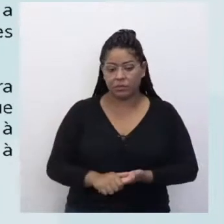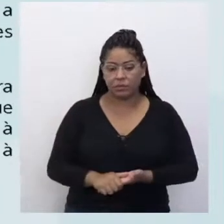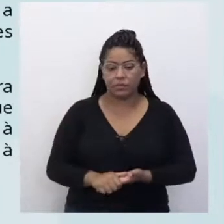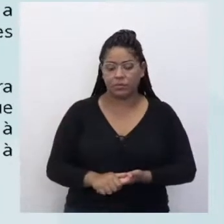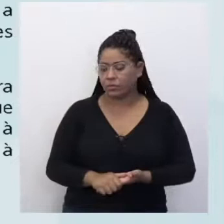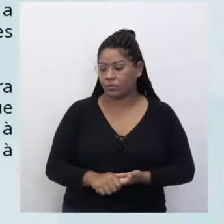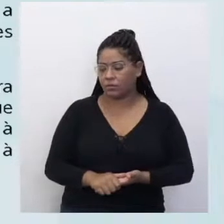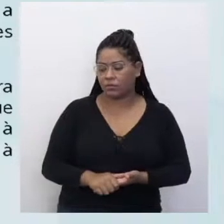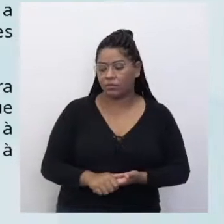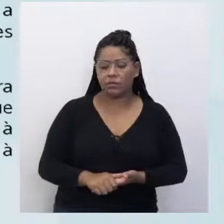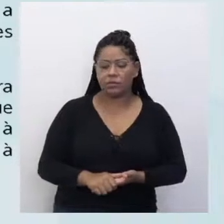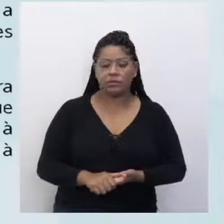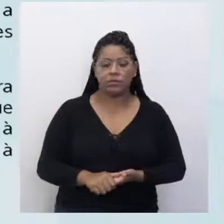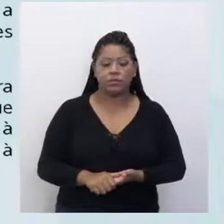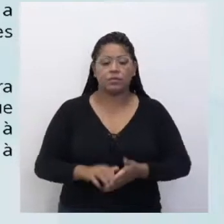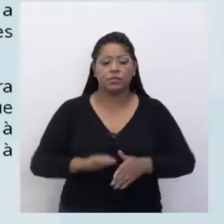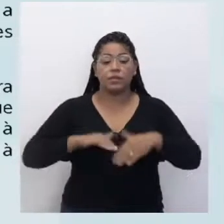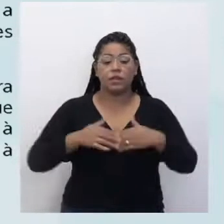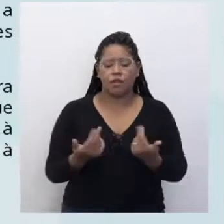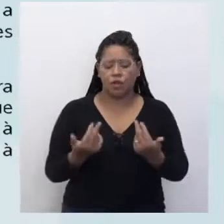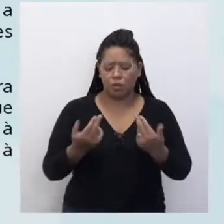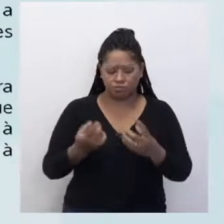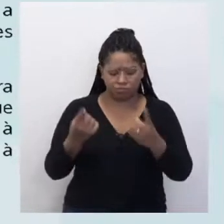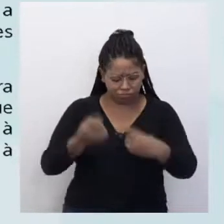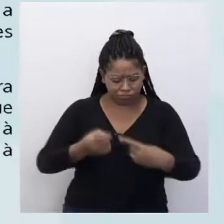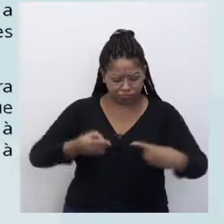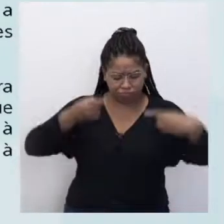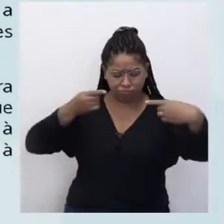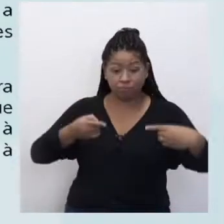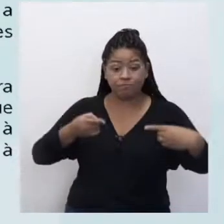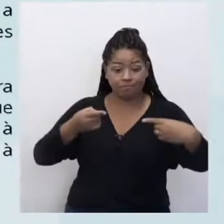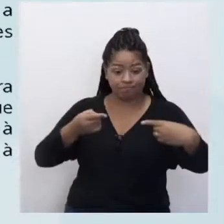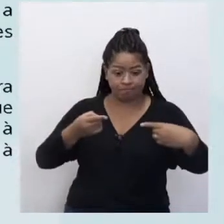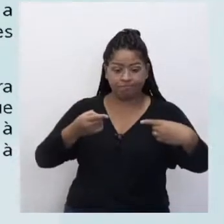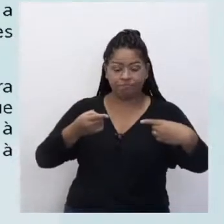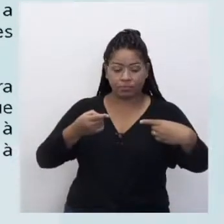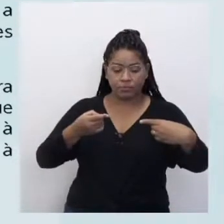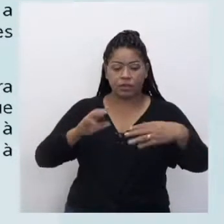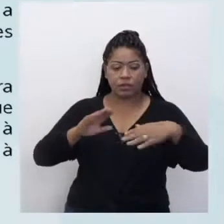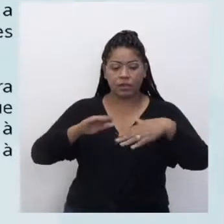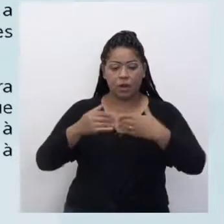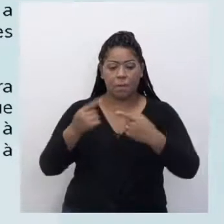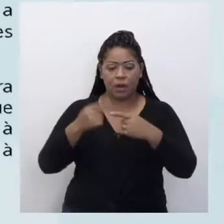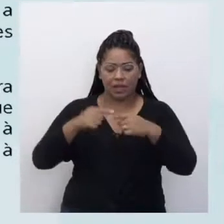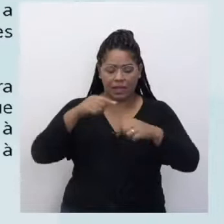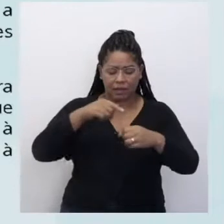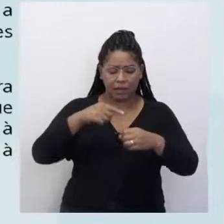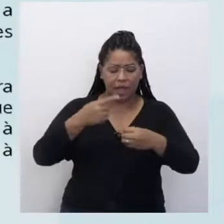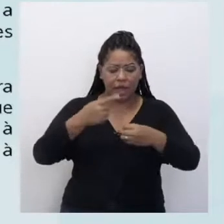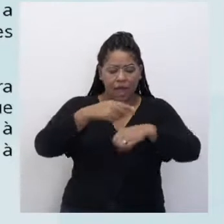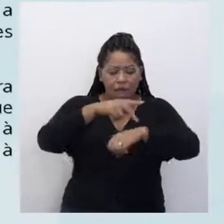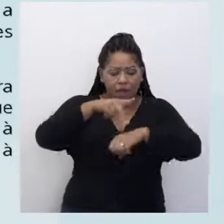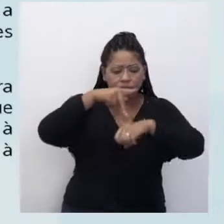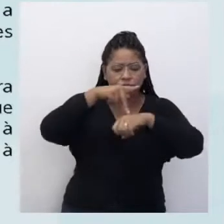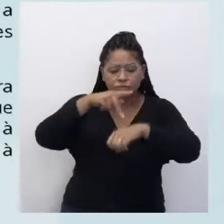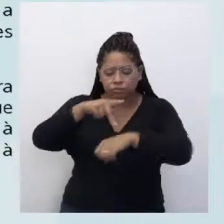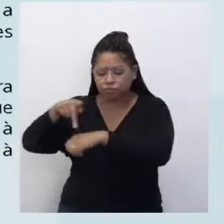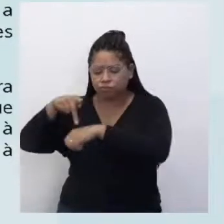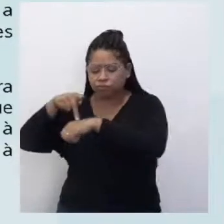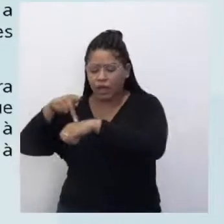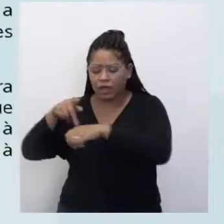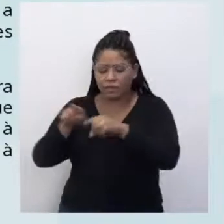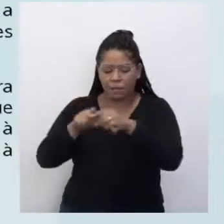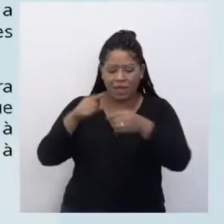os burgueses. Além disso, a estrutura precária das estradas que davam acesso às cidades tornava-as vulneráveis